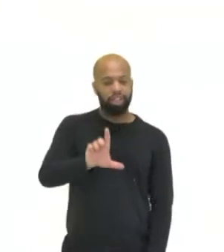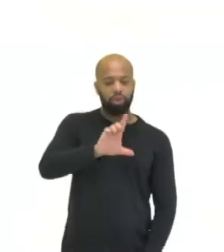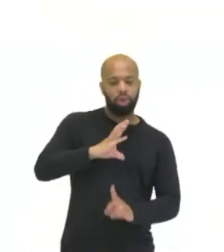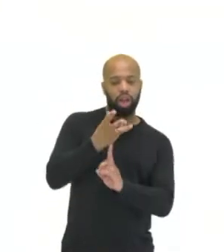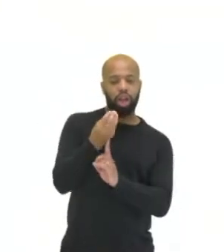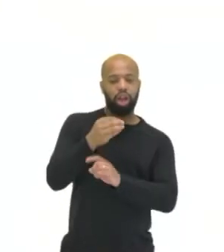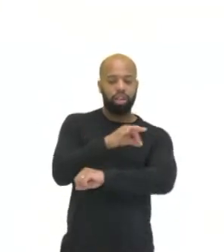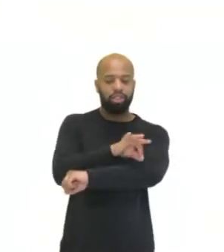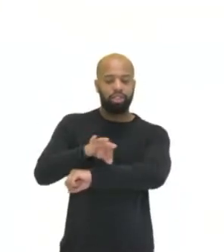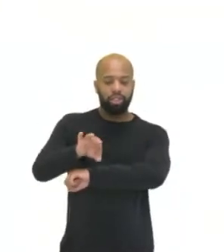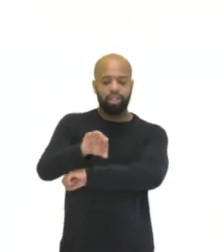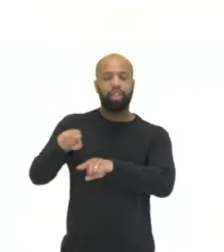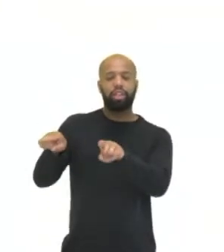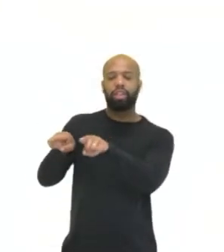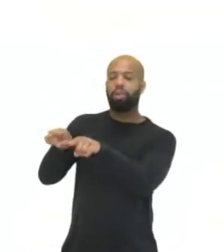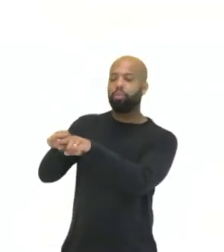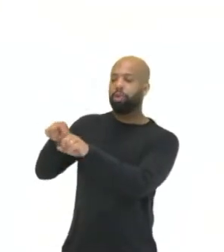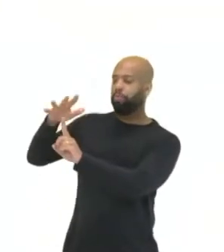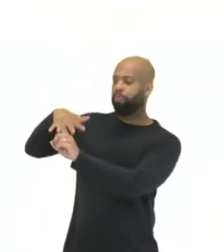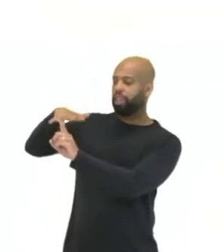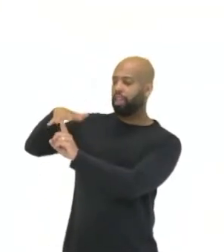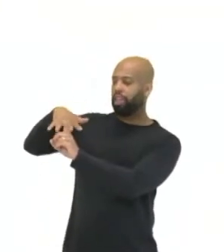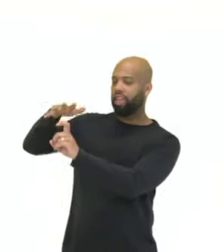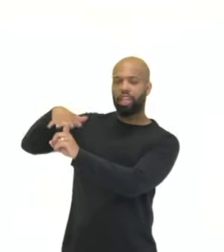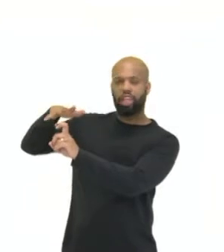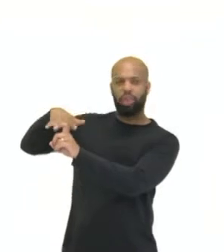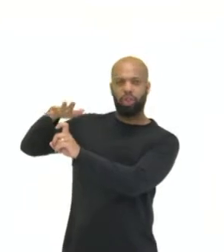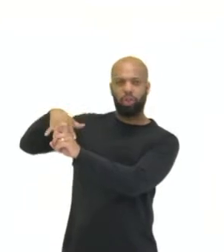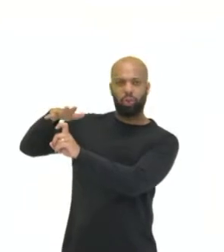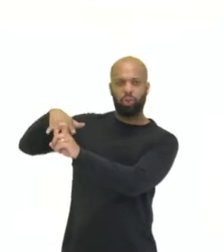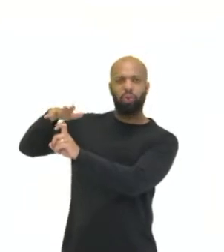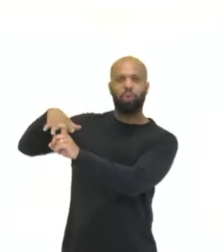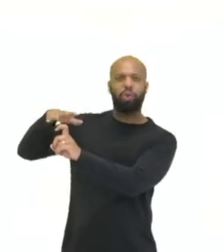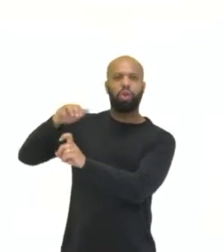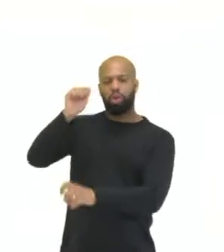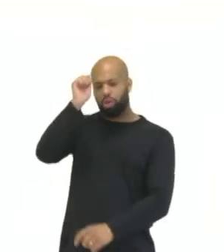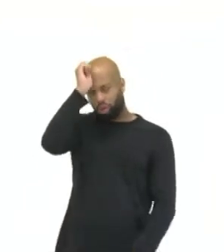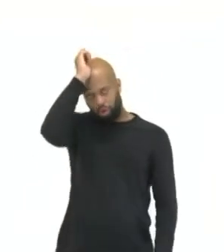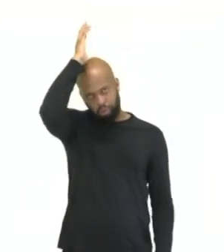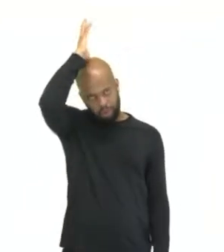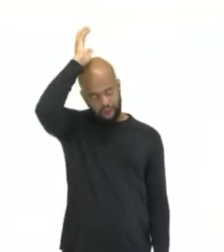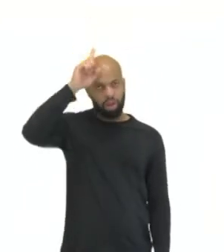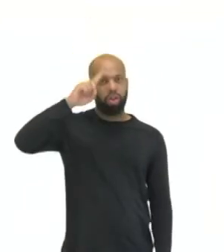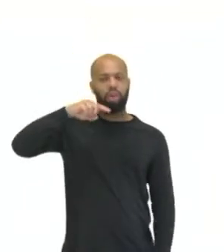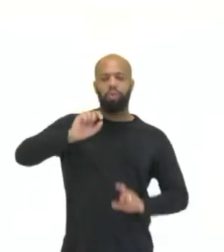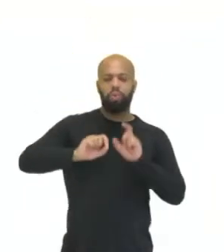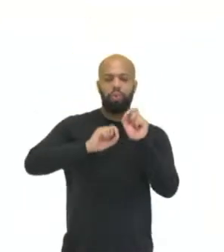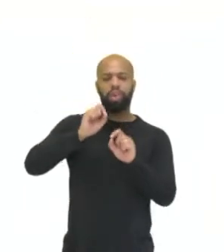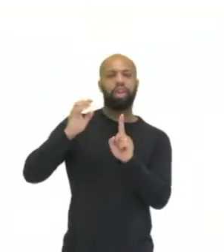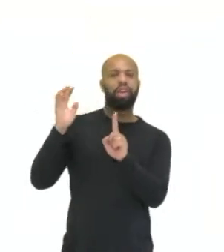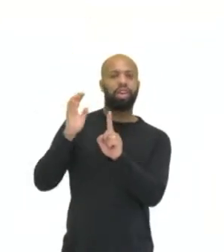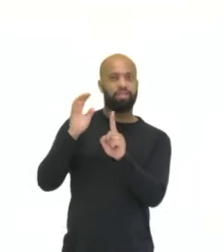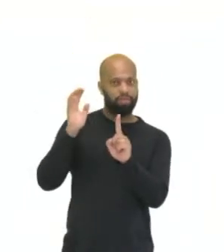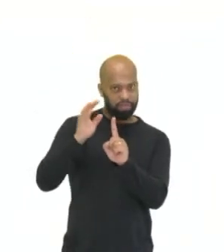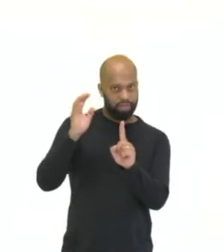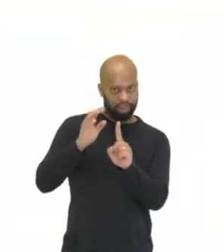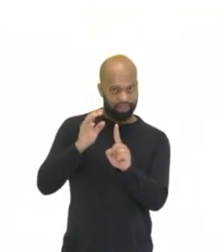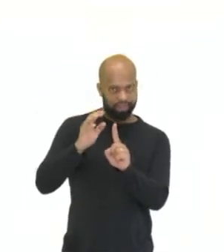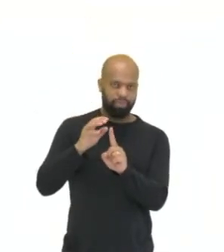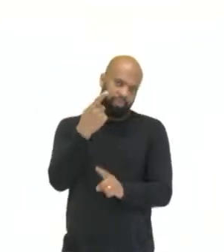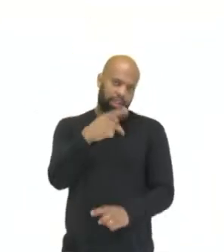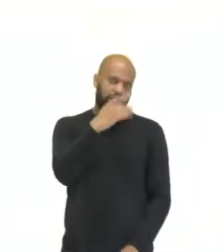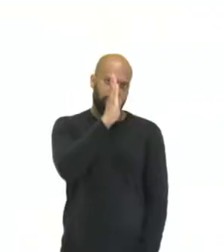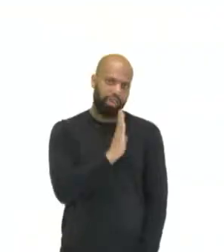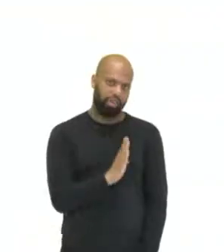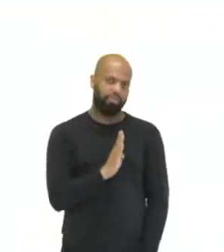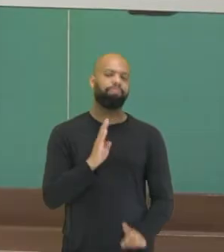arquitetura, a mitologia romana são influências diretas sentidas nas sociedades ocidentais como a brasileira. Estátua da deusa